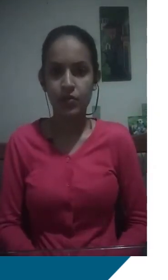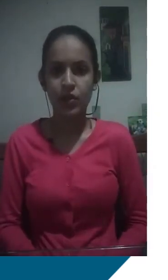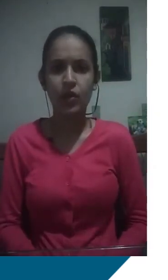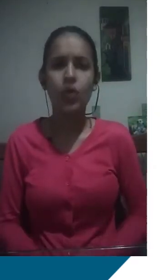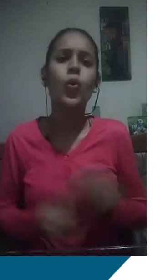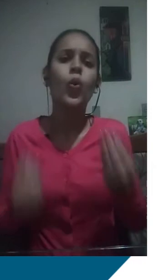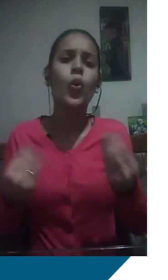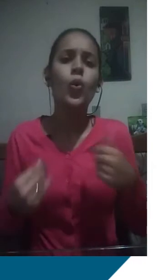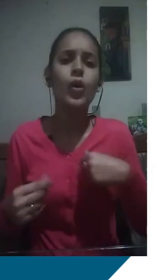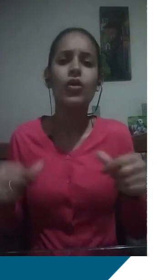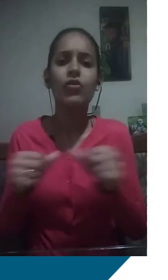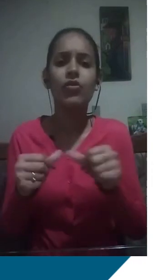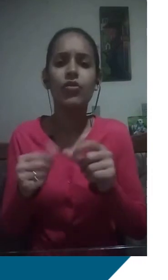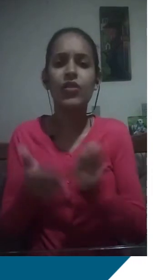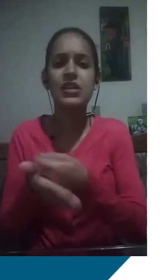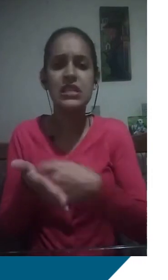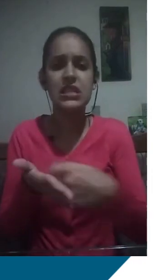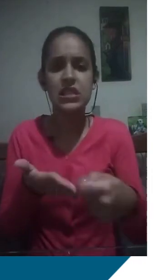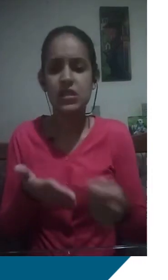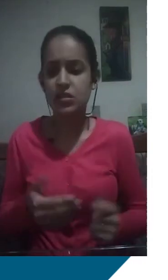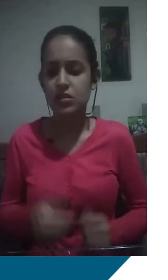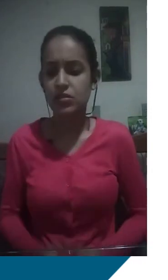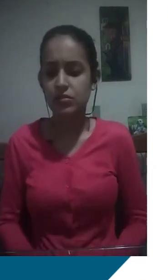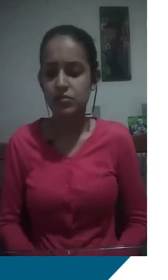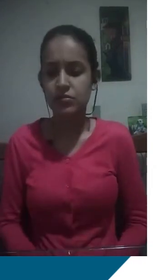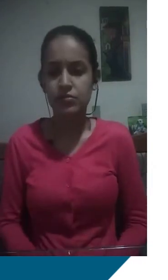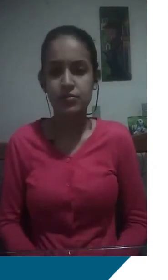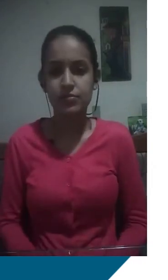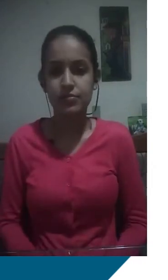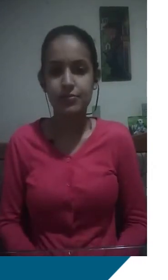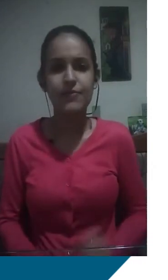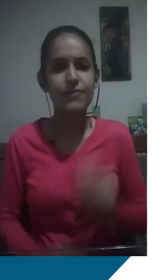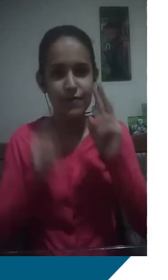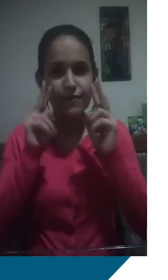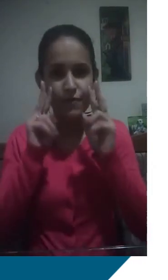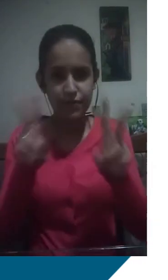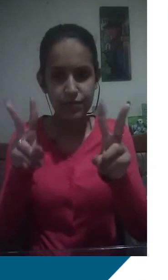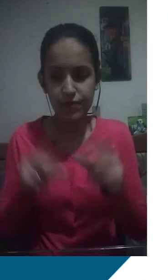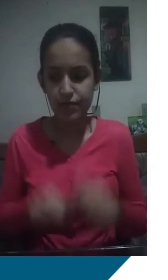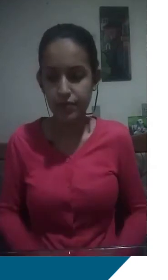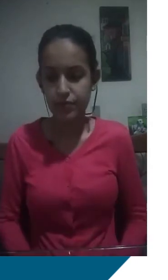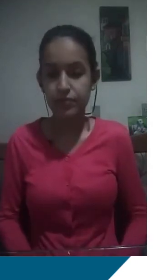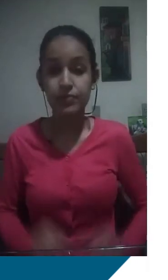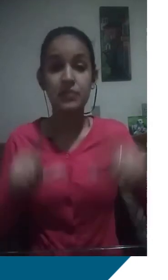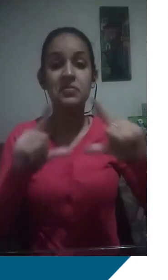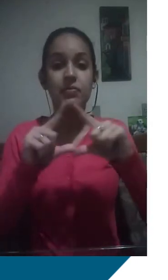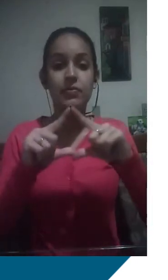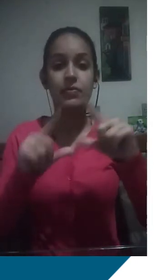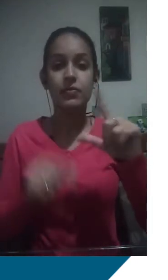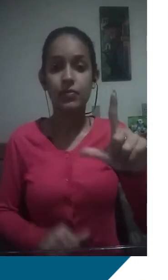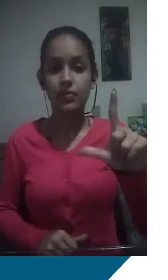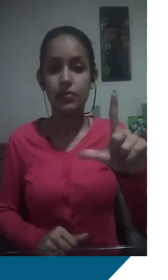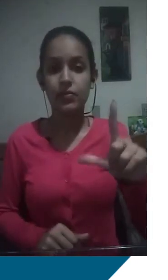com o material da barra, por exemplo? Bom, tem essa equaçãozinha aqui. Né? ΔL igual a